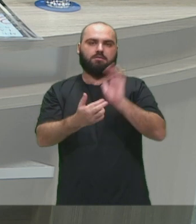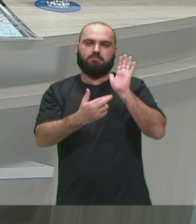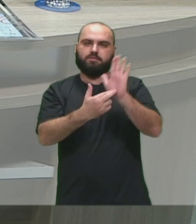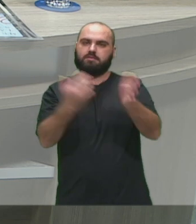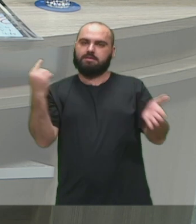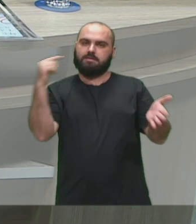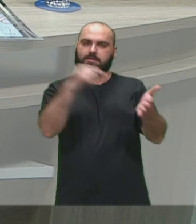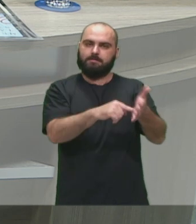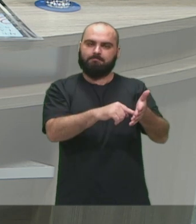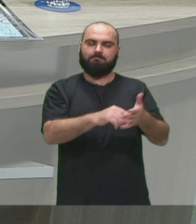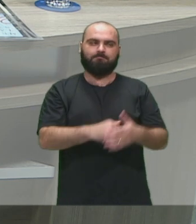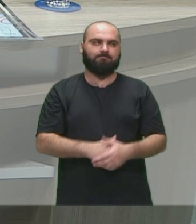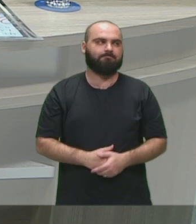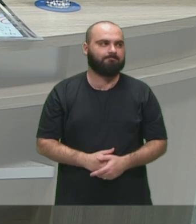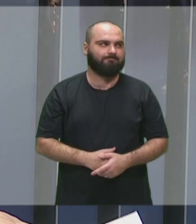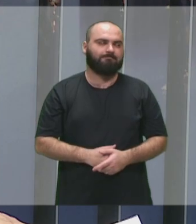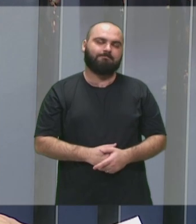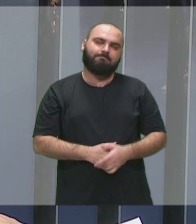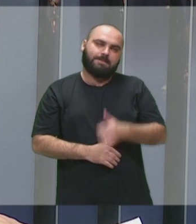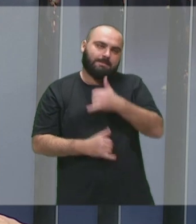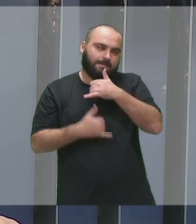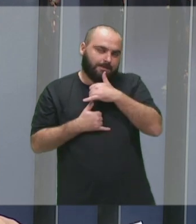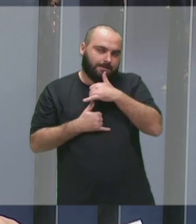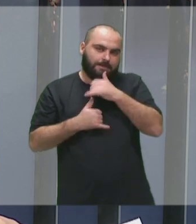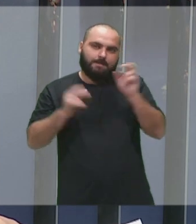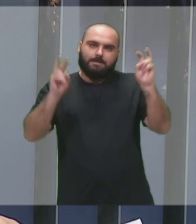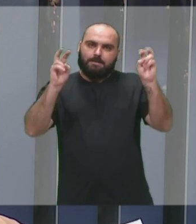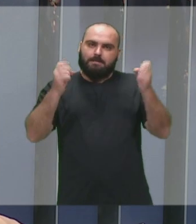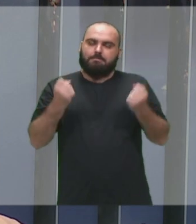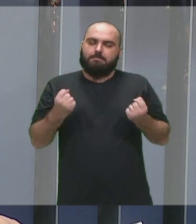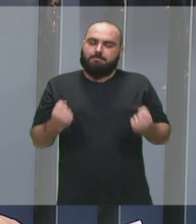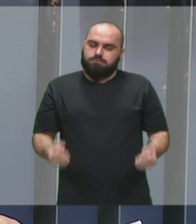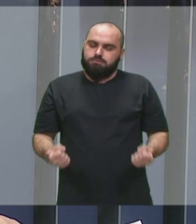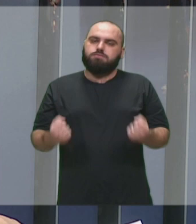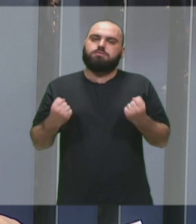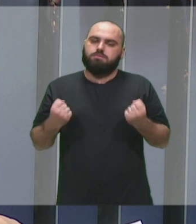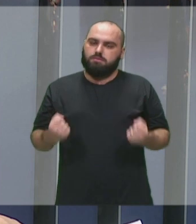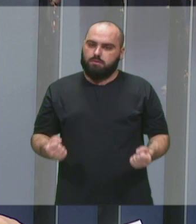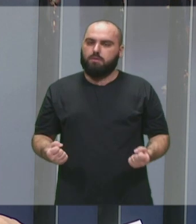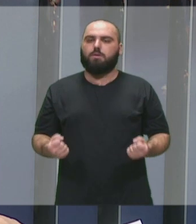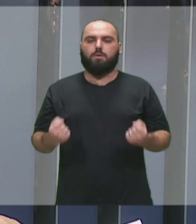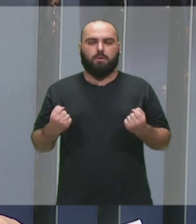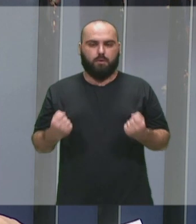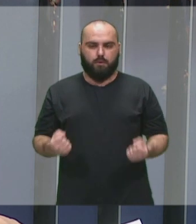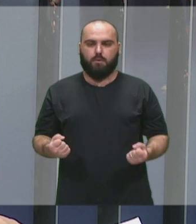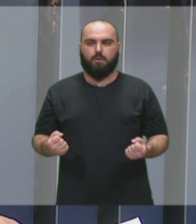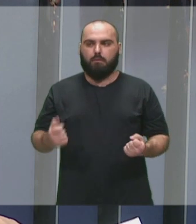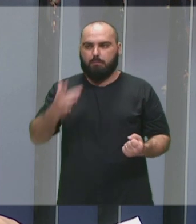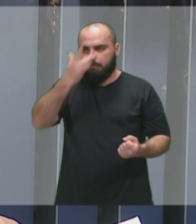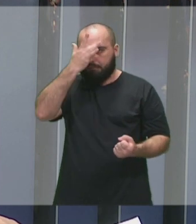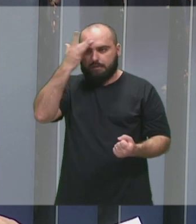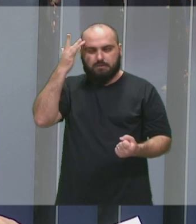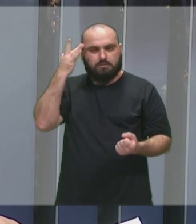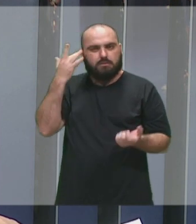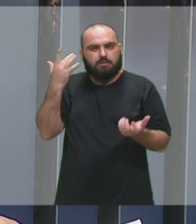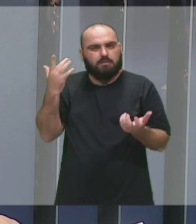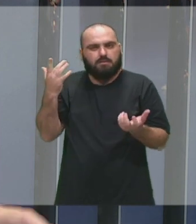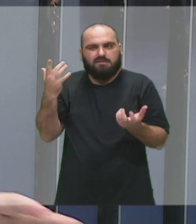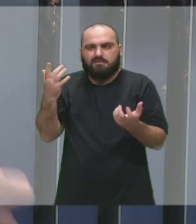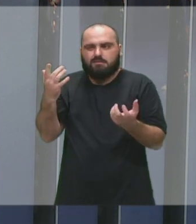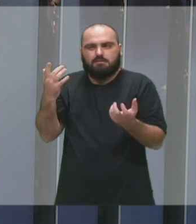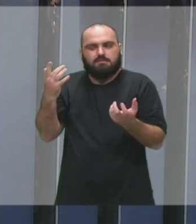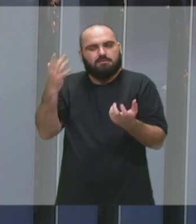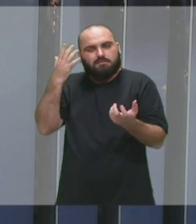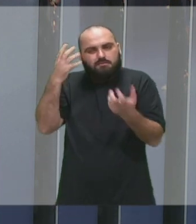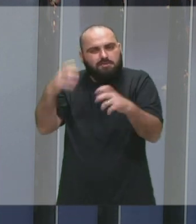Denúncia, infelizmente, um tema pesado, um tema que ninguém gostaria mais de ter que falar nisso, mas